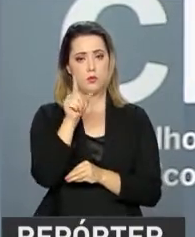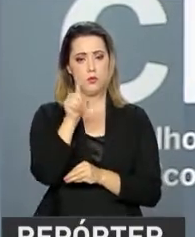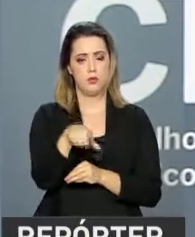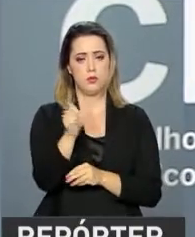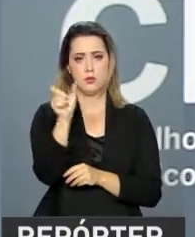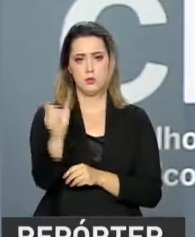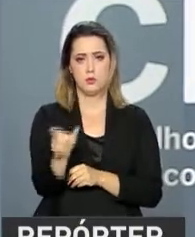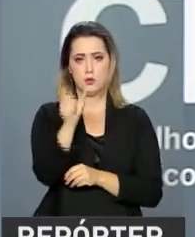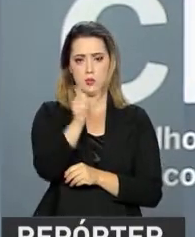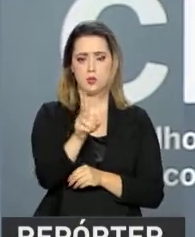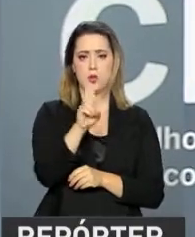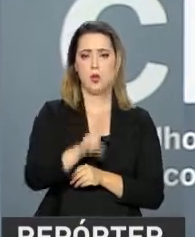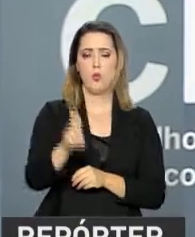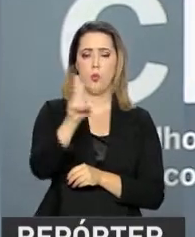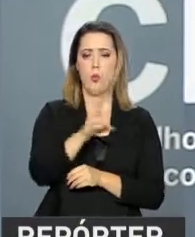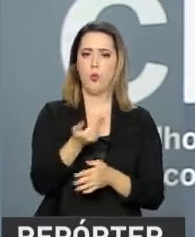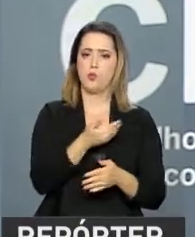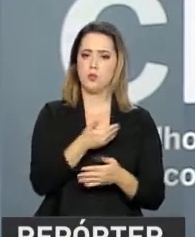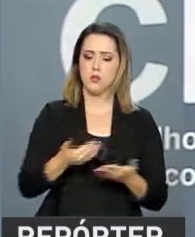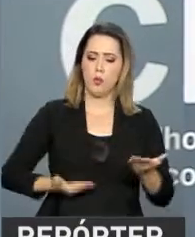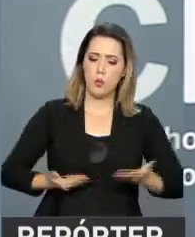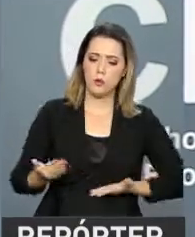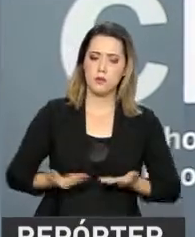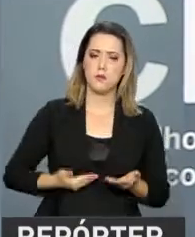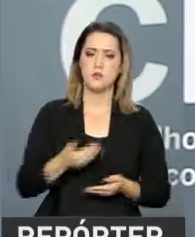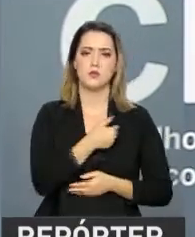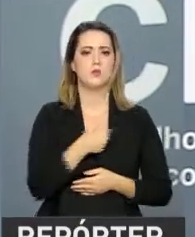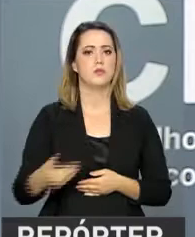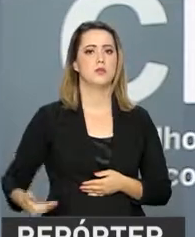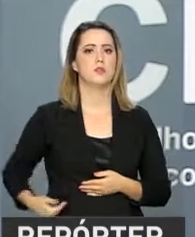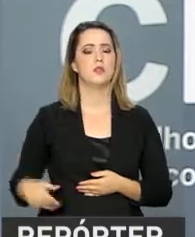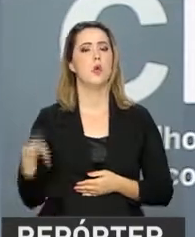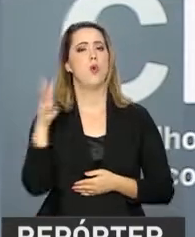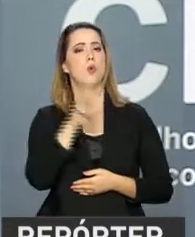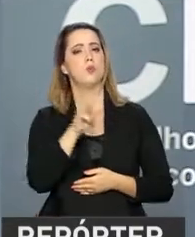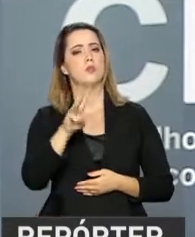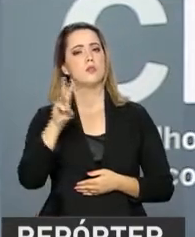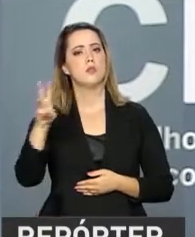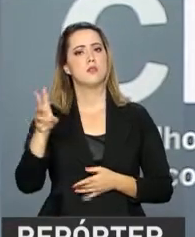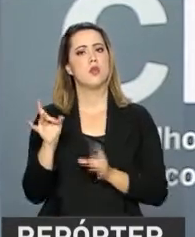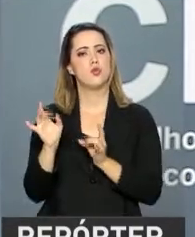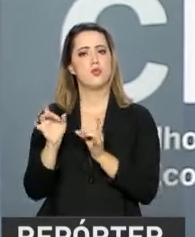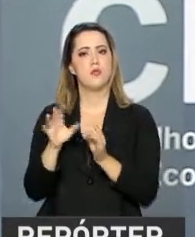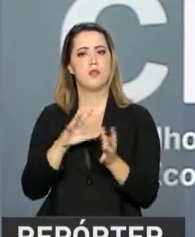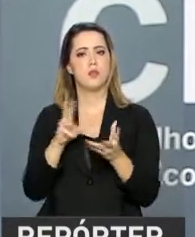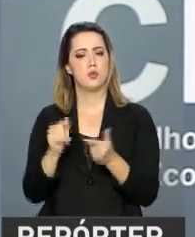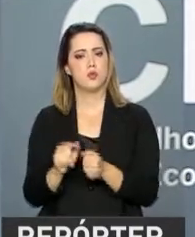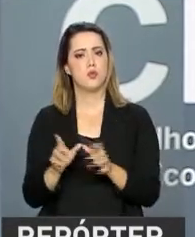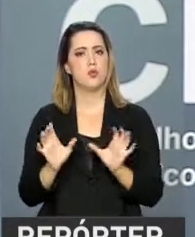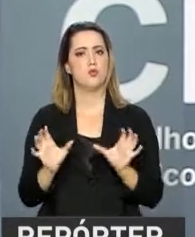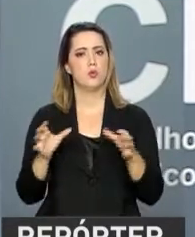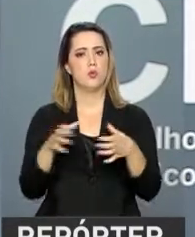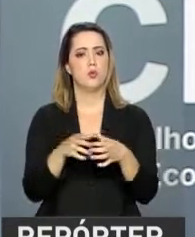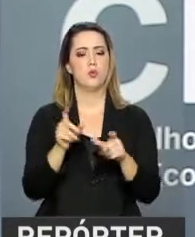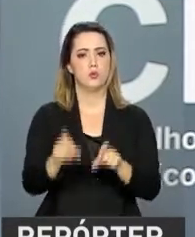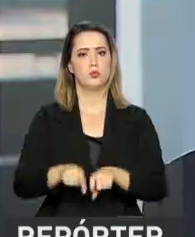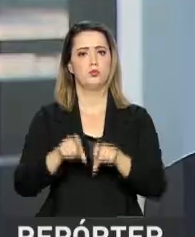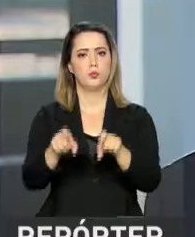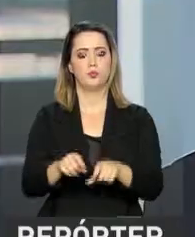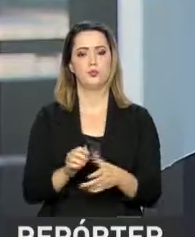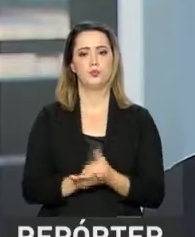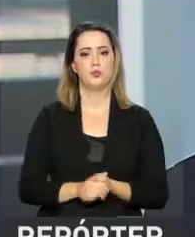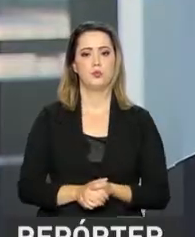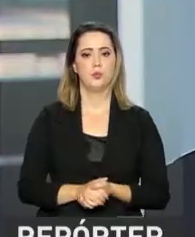do serviço público, o lançamento de novo modal no Portal Único do Comércio Exterior e um conjunto de medidas para o agronegócio.